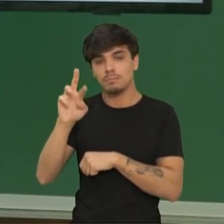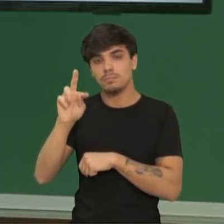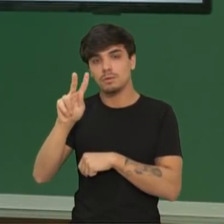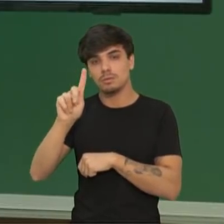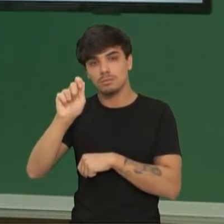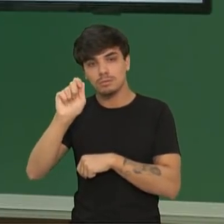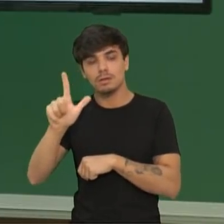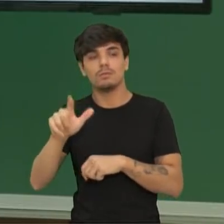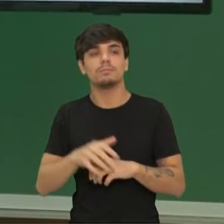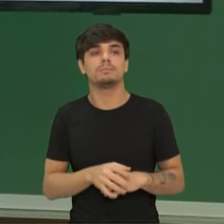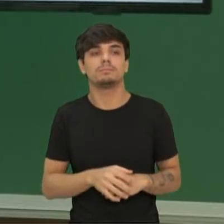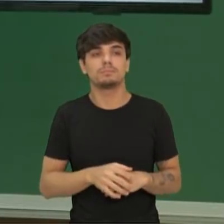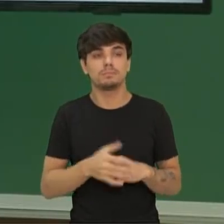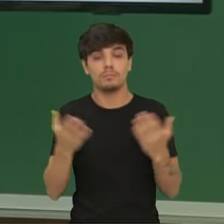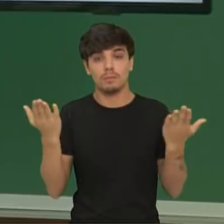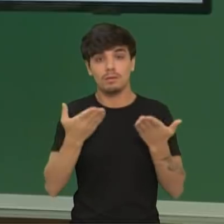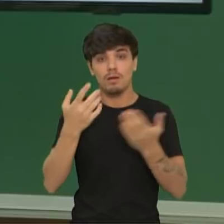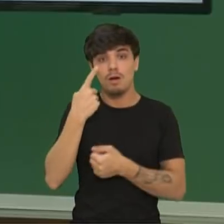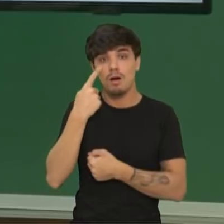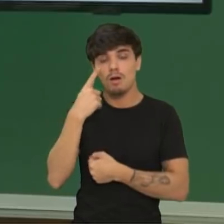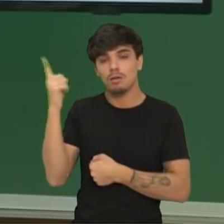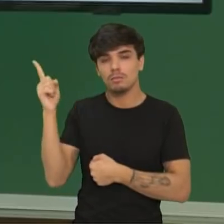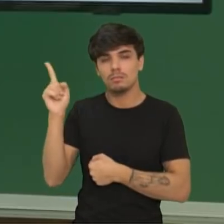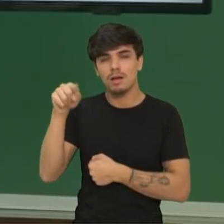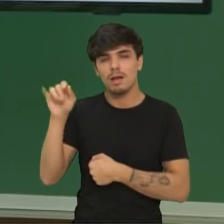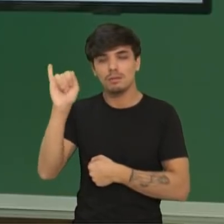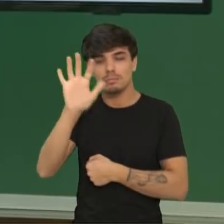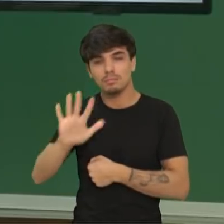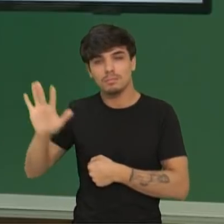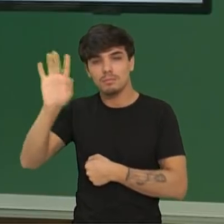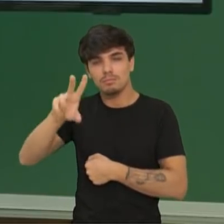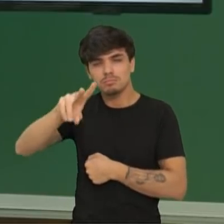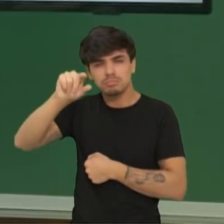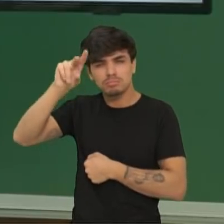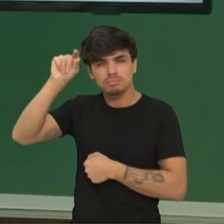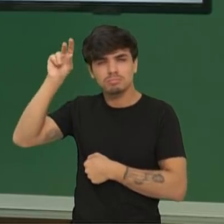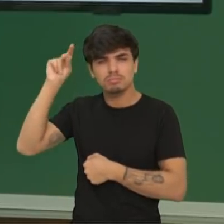Olha o que a professora trouxe hoje. Isso é um desenho antigo, é de